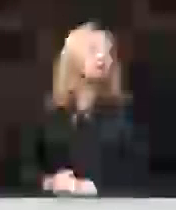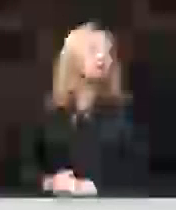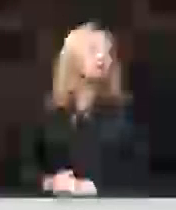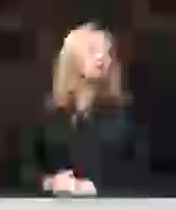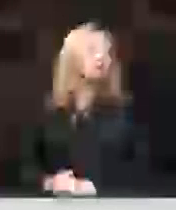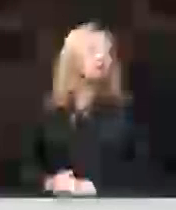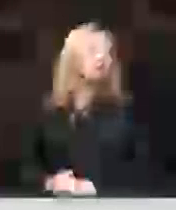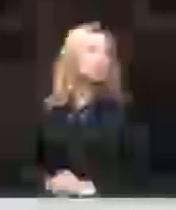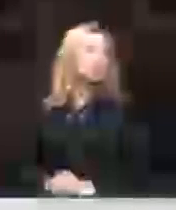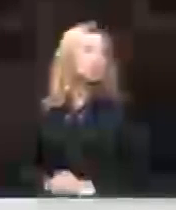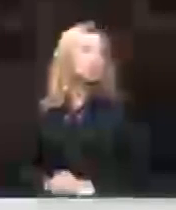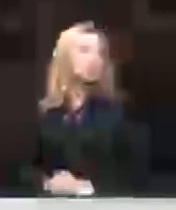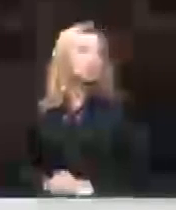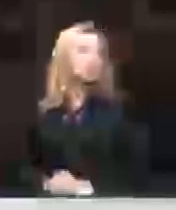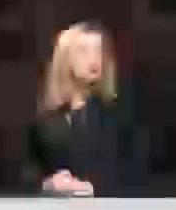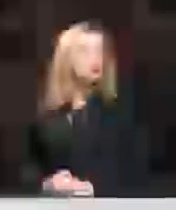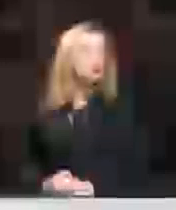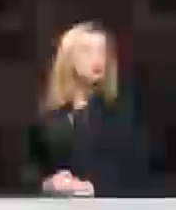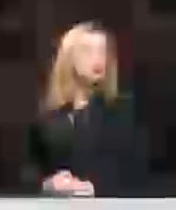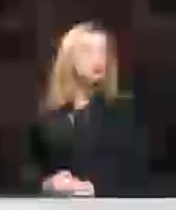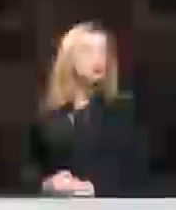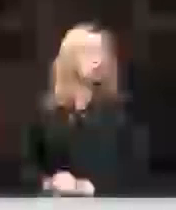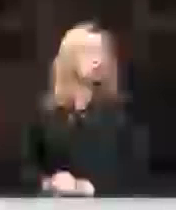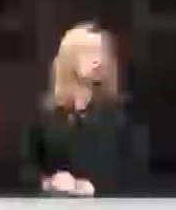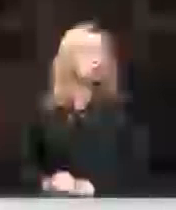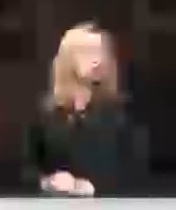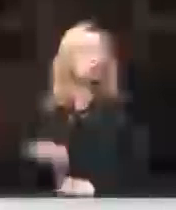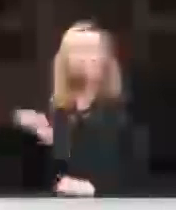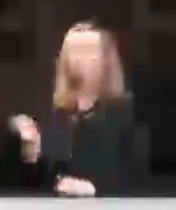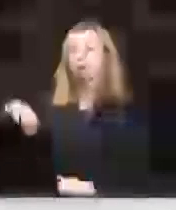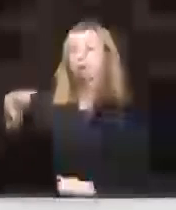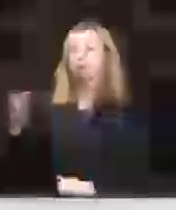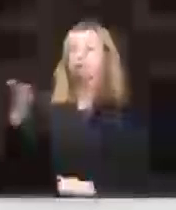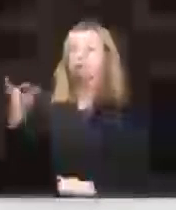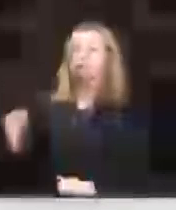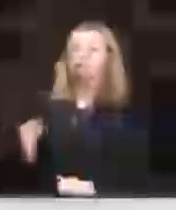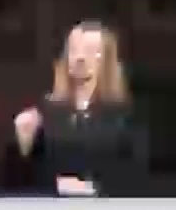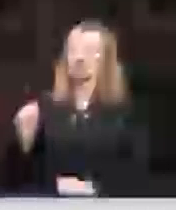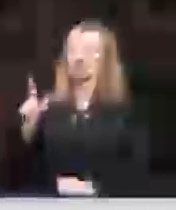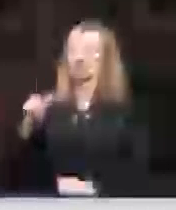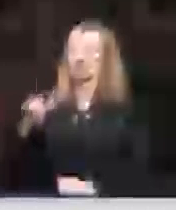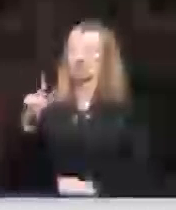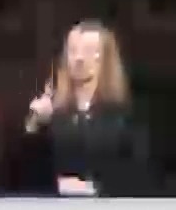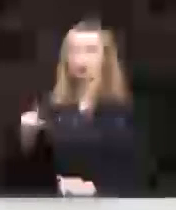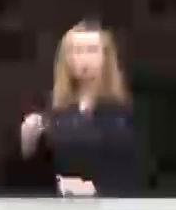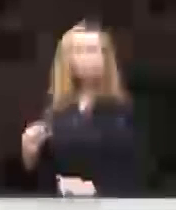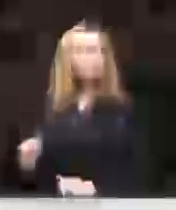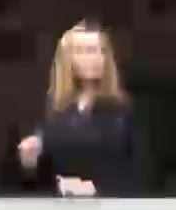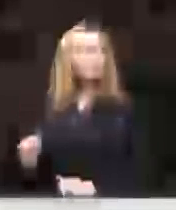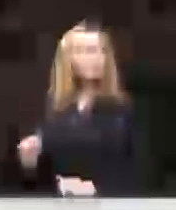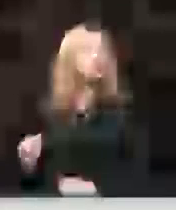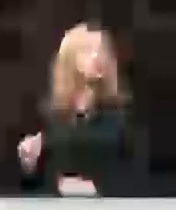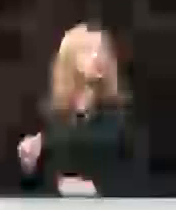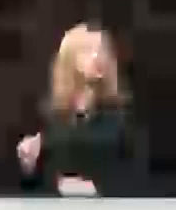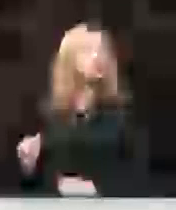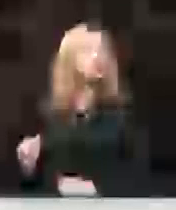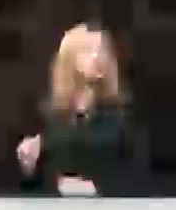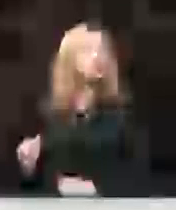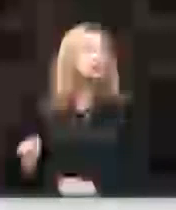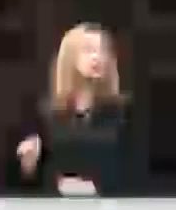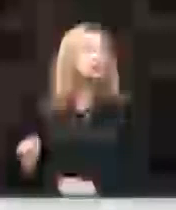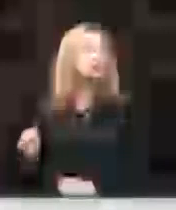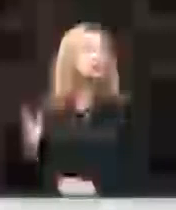a auditora fiscal aposentada Maria Lúcia Fattorelli tem percorrido o Brasil,